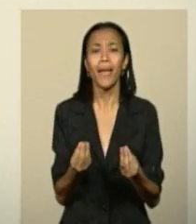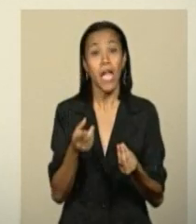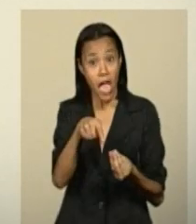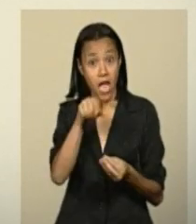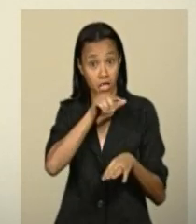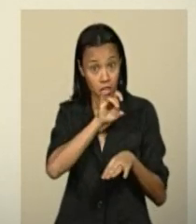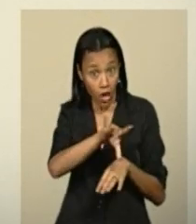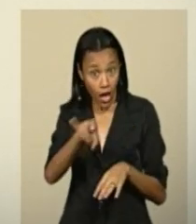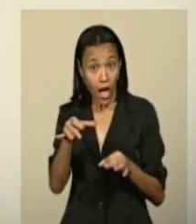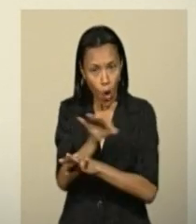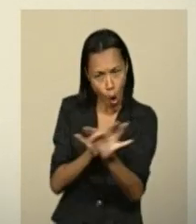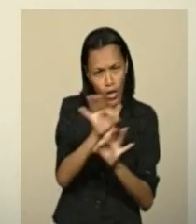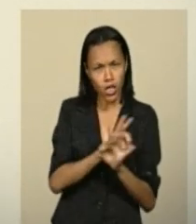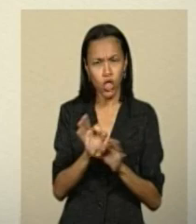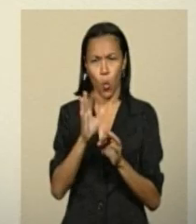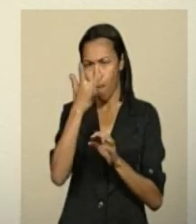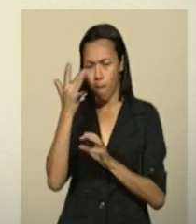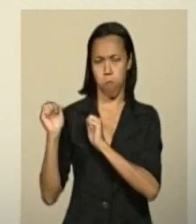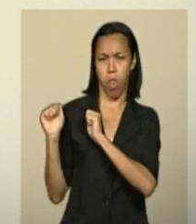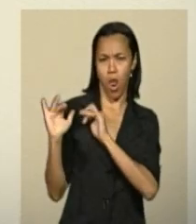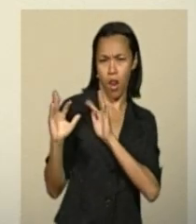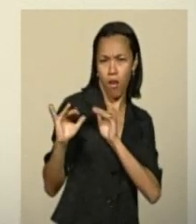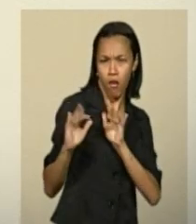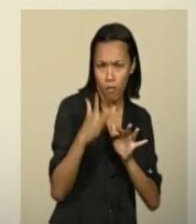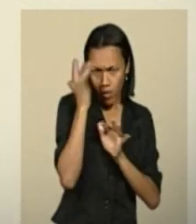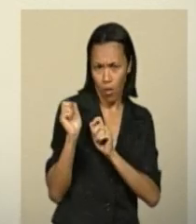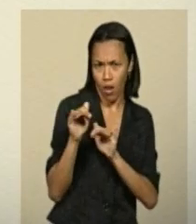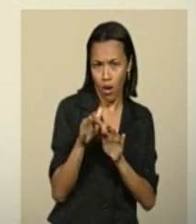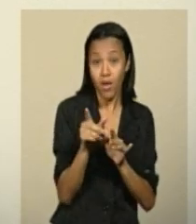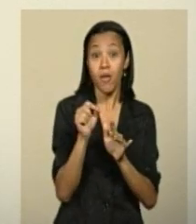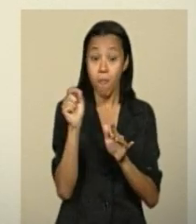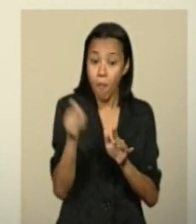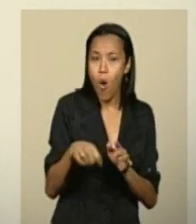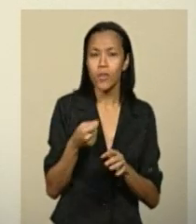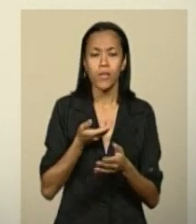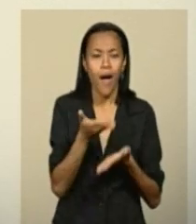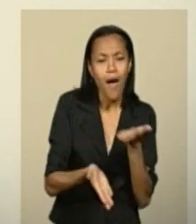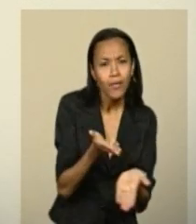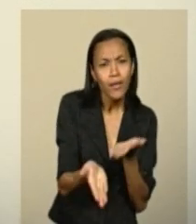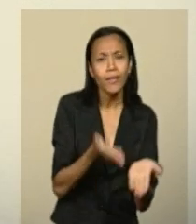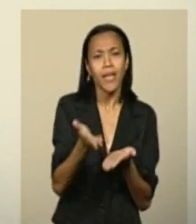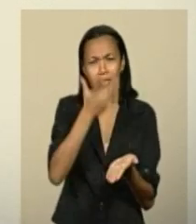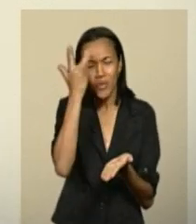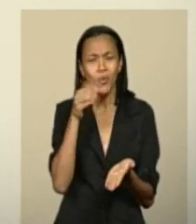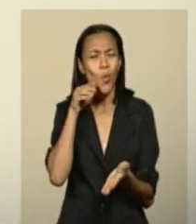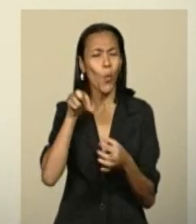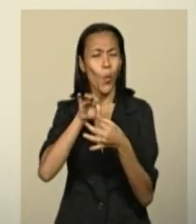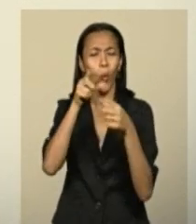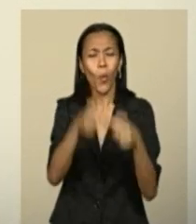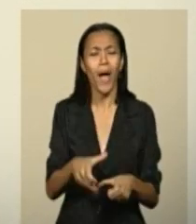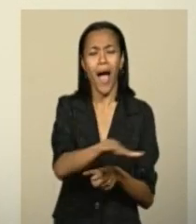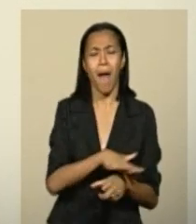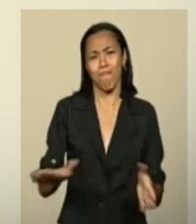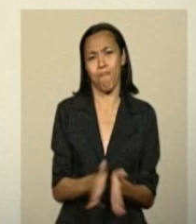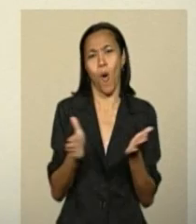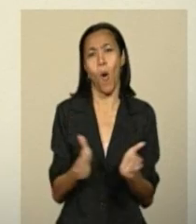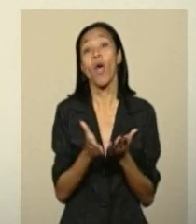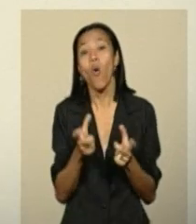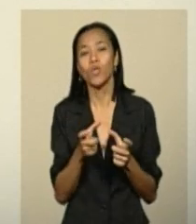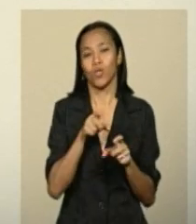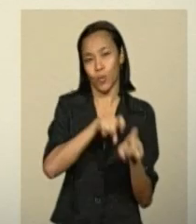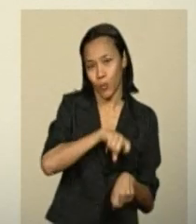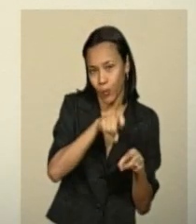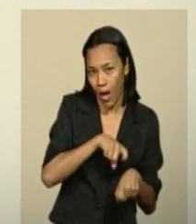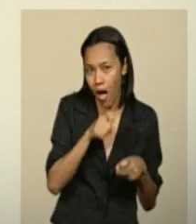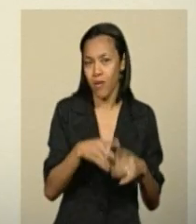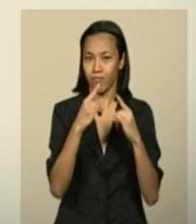organizem mutirões e prestem atendimento Onde vive a população extremamente pobre nas áreas rurais